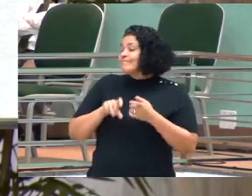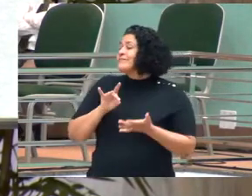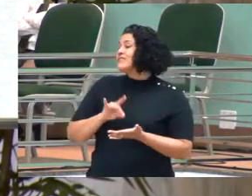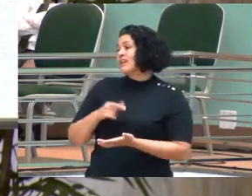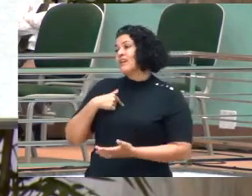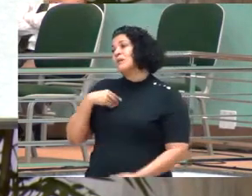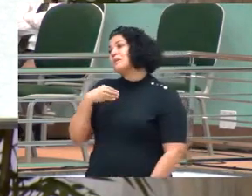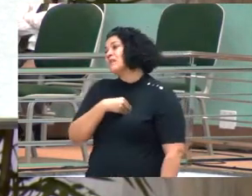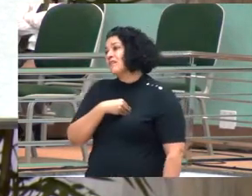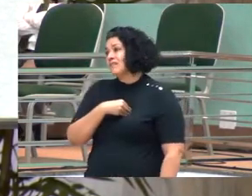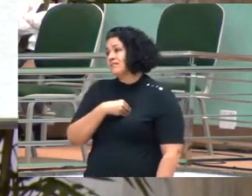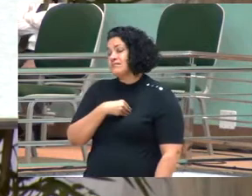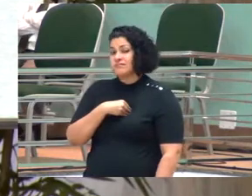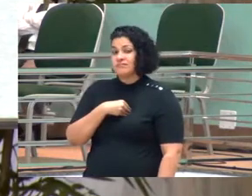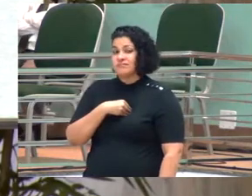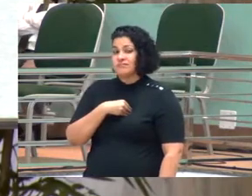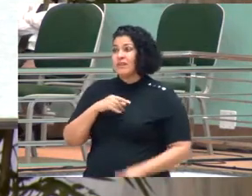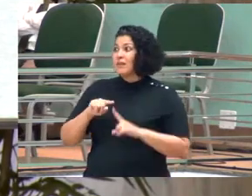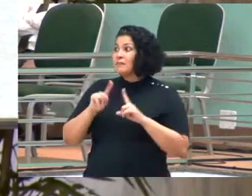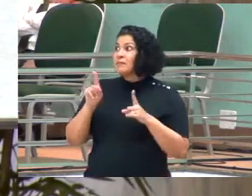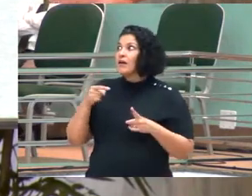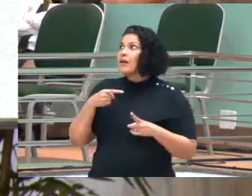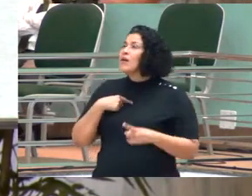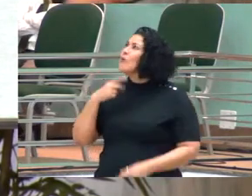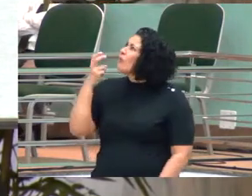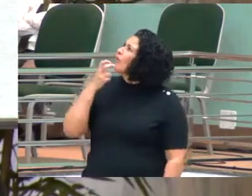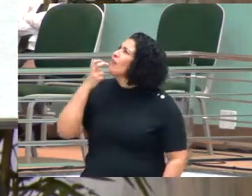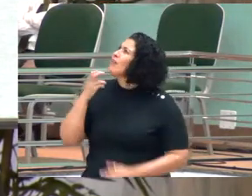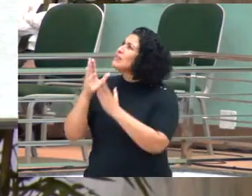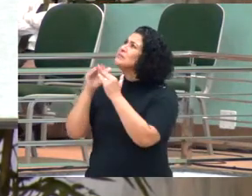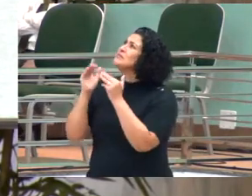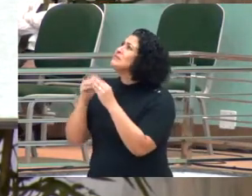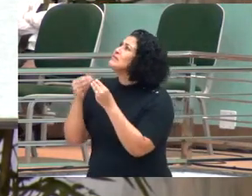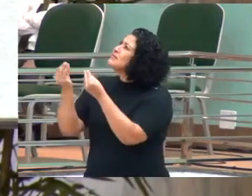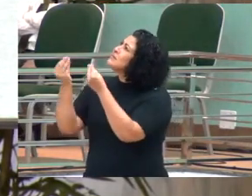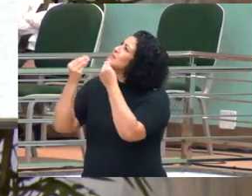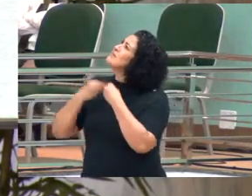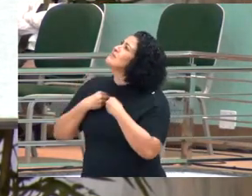Mas Deus ouviu a minha oração, e Deus está me abençoando tanto.